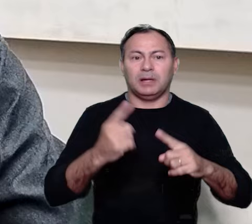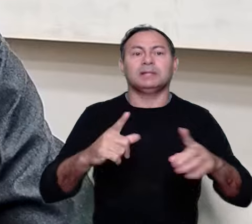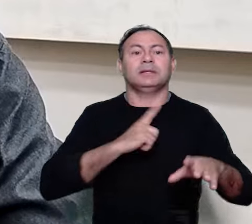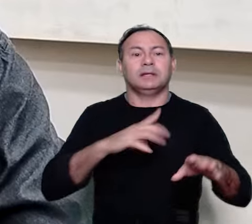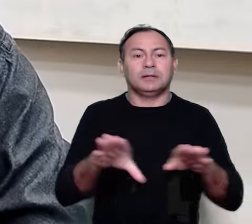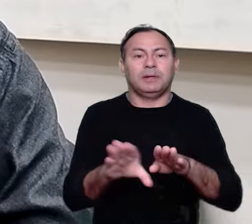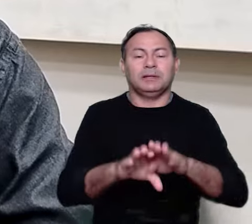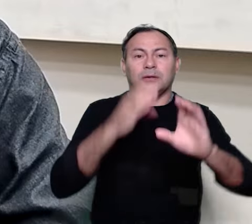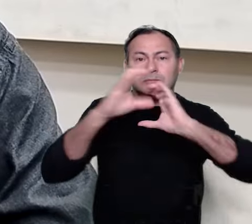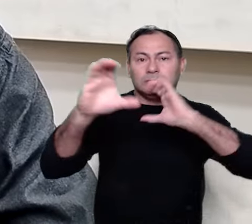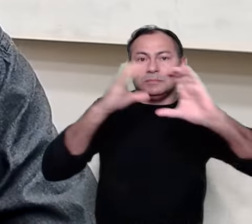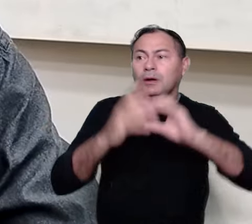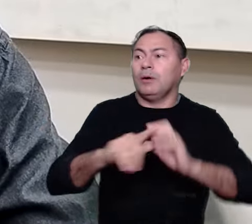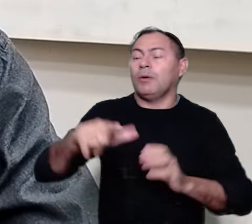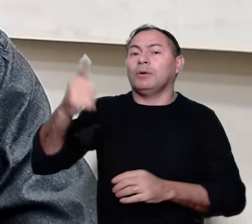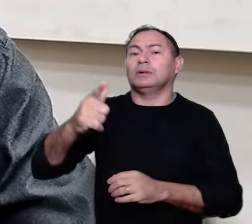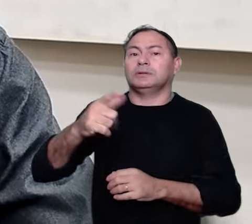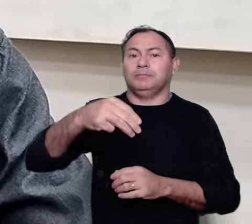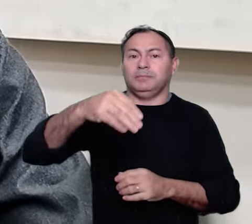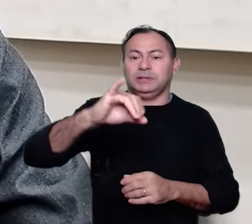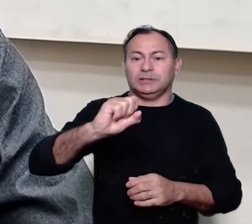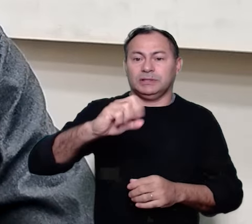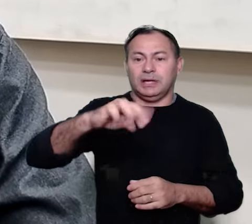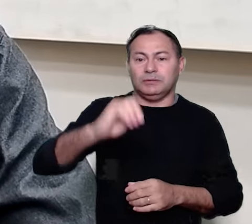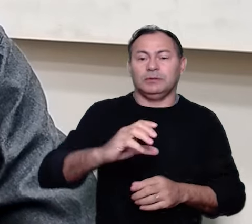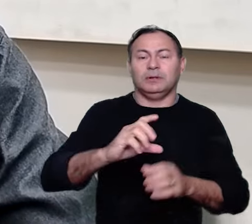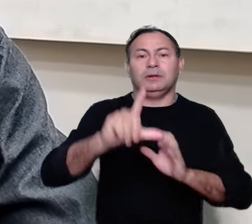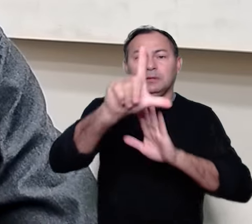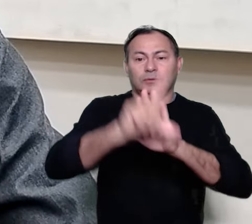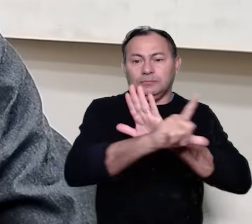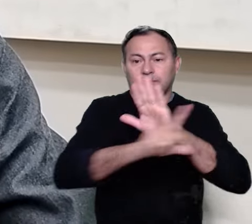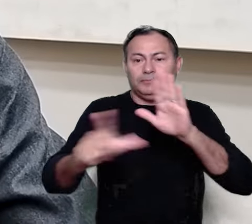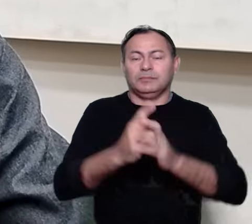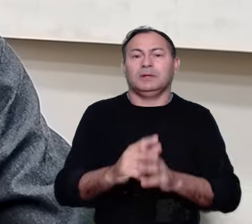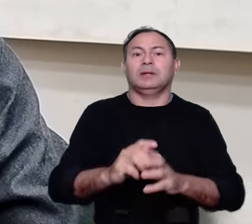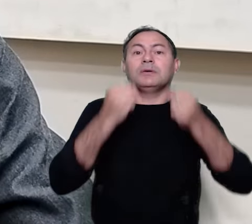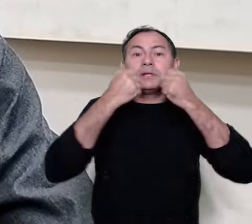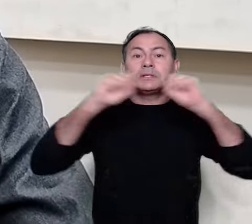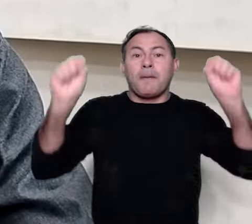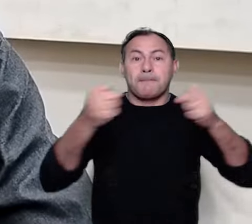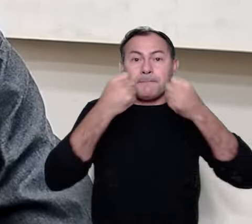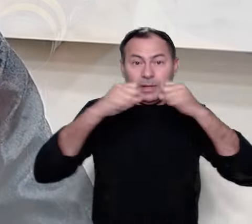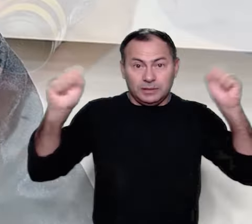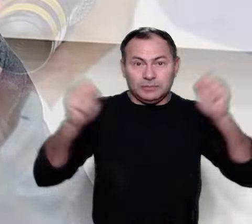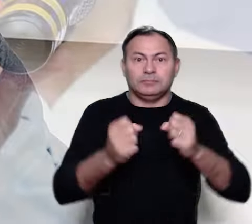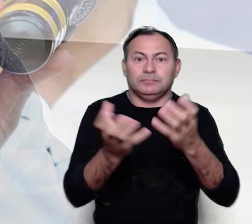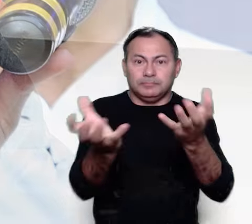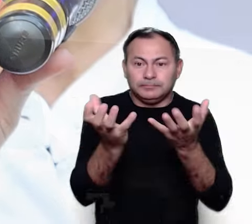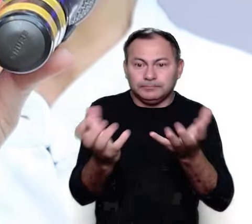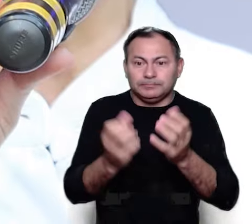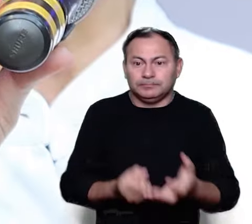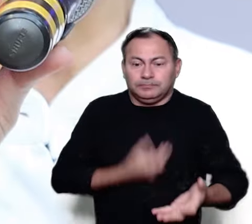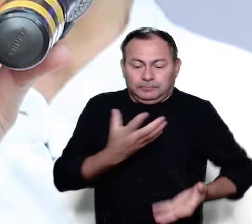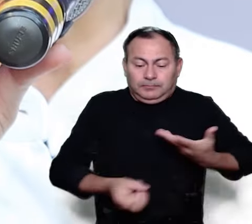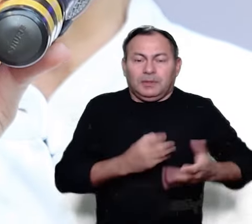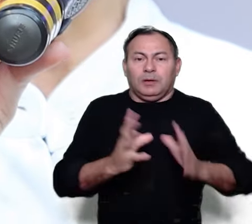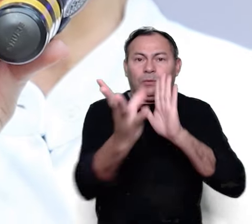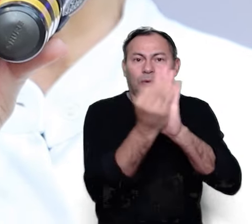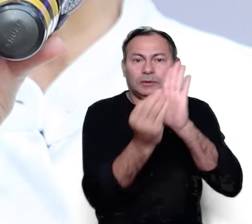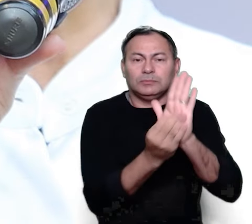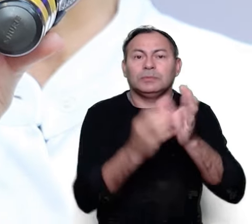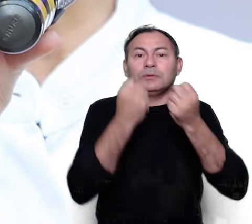Mas há também o canto de outros ministérios litúrgicos, como o salmista, que busca